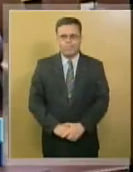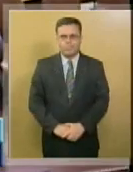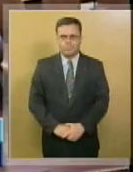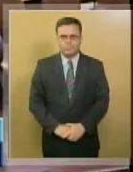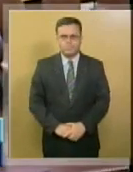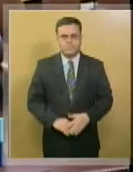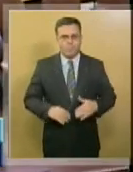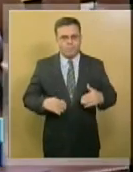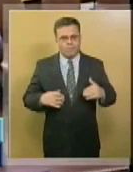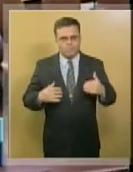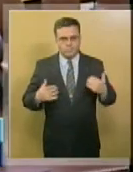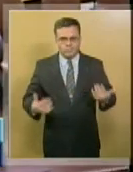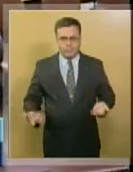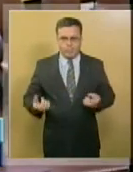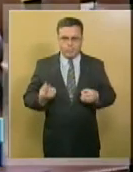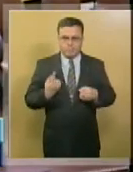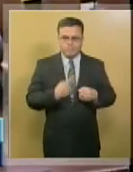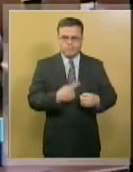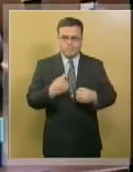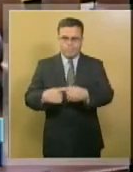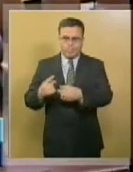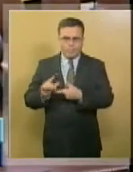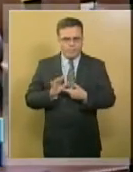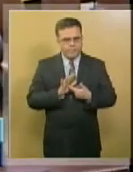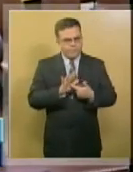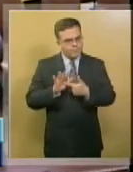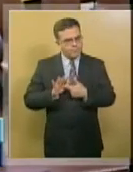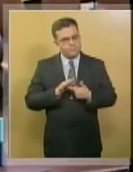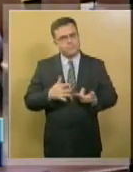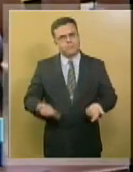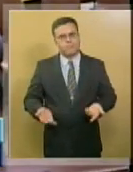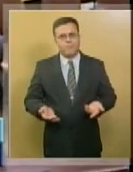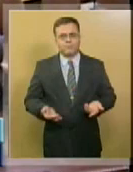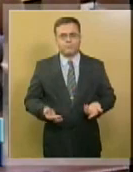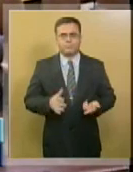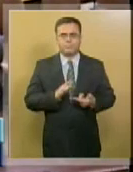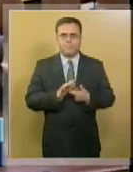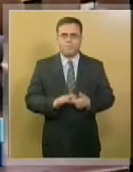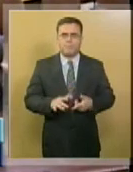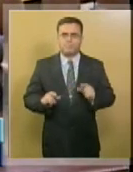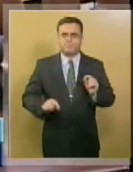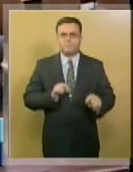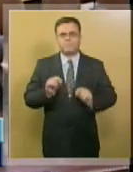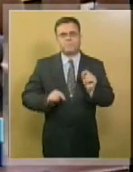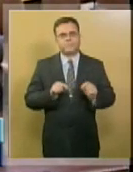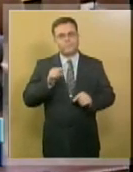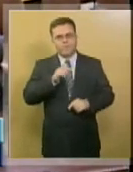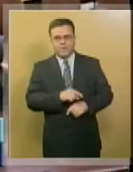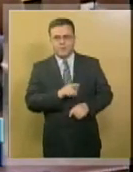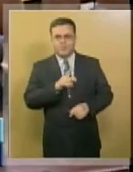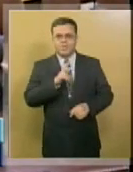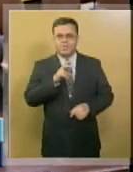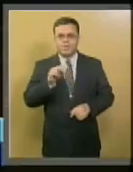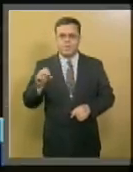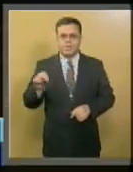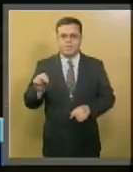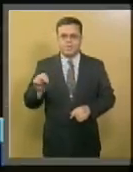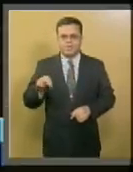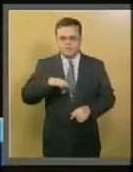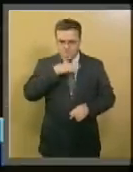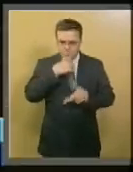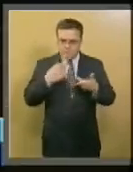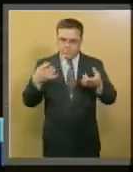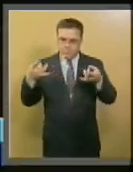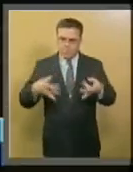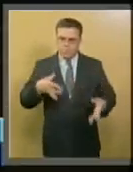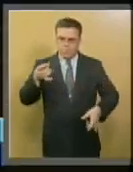Eu peguei municípios para mostrar que pequenos estados têm. Alguns têm cerca de 500 animais abandonados. Alguns desses